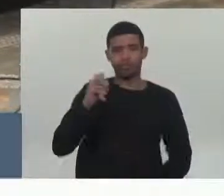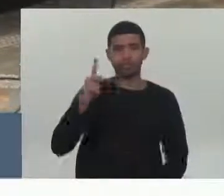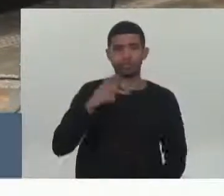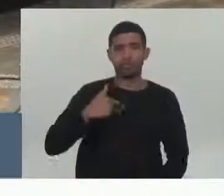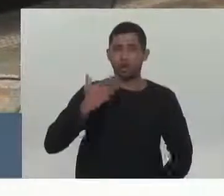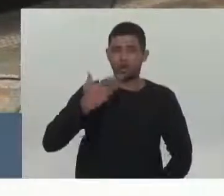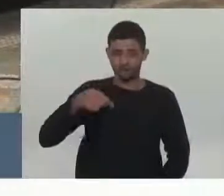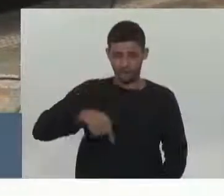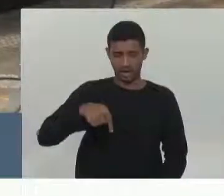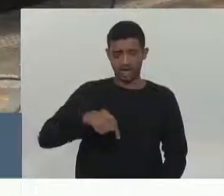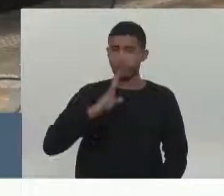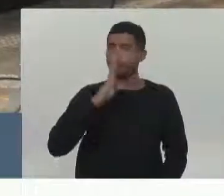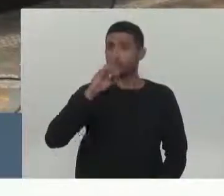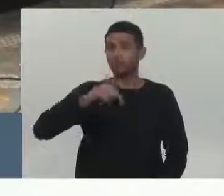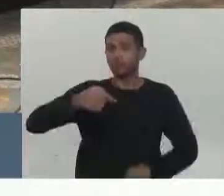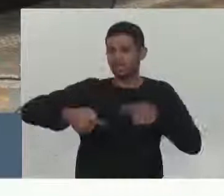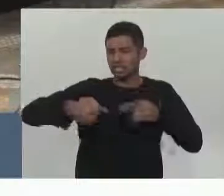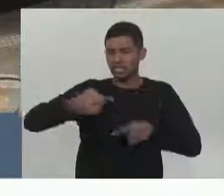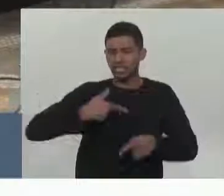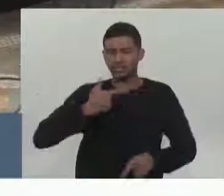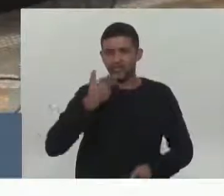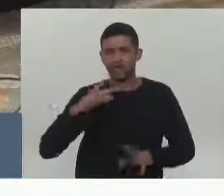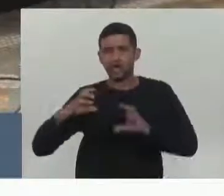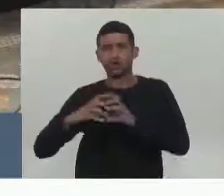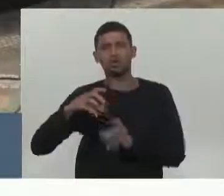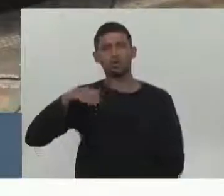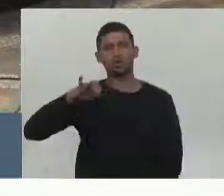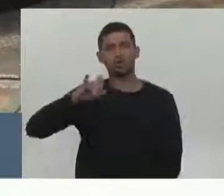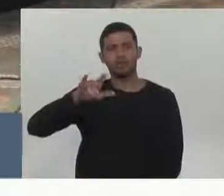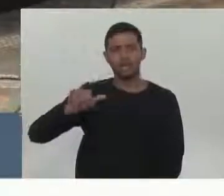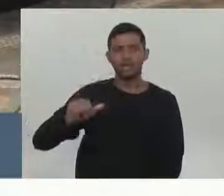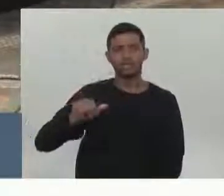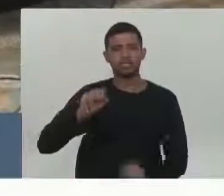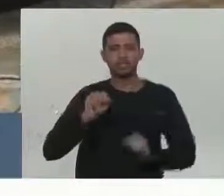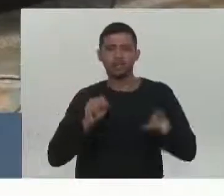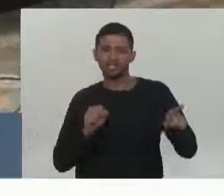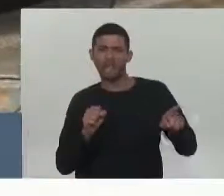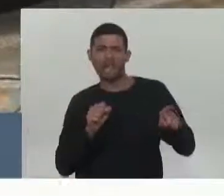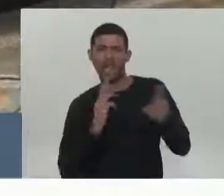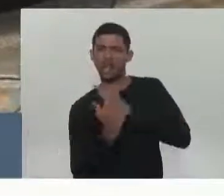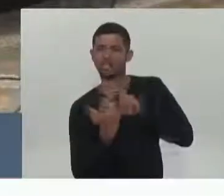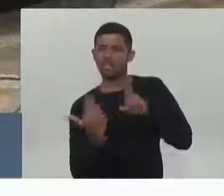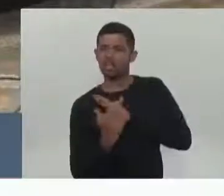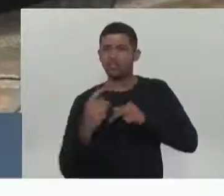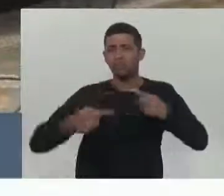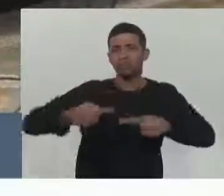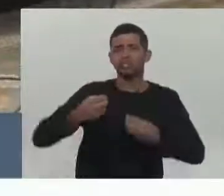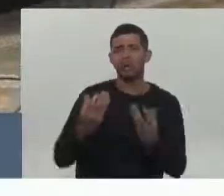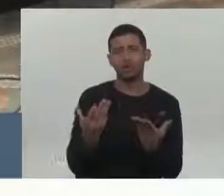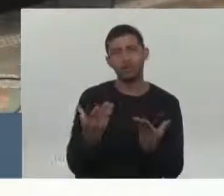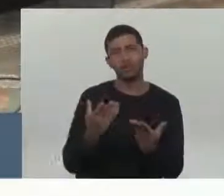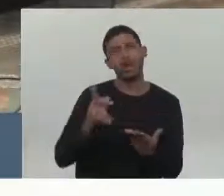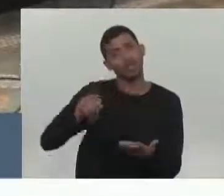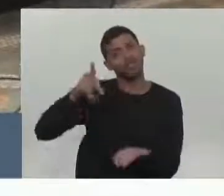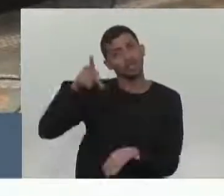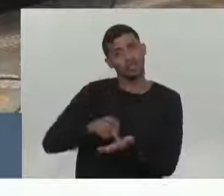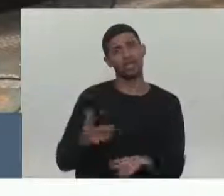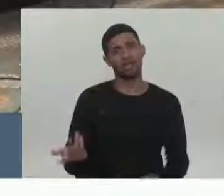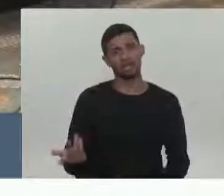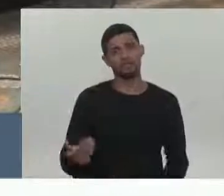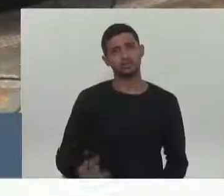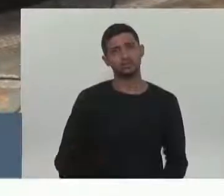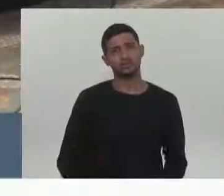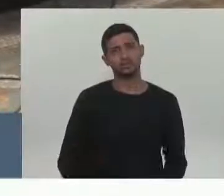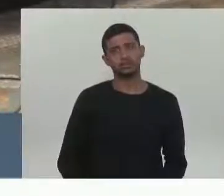especialmente nesse debate das milícias, da relação disso com a política, são fatos. A gente não vai ficar fazendo